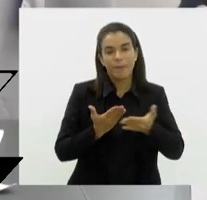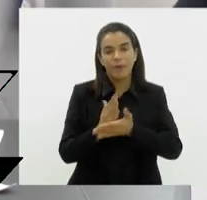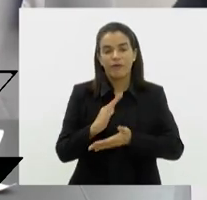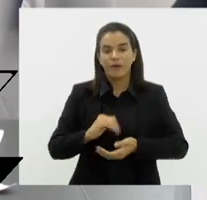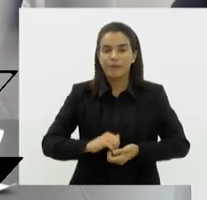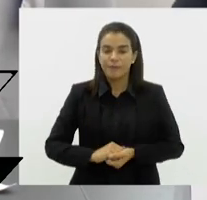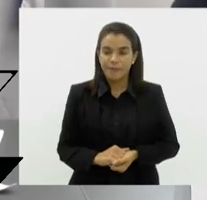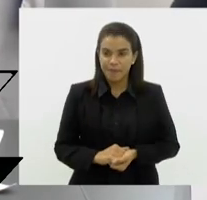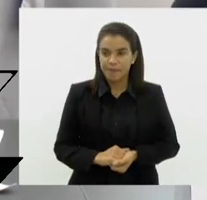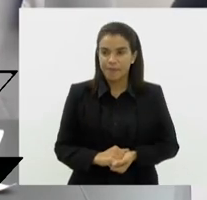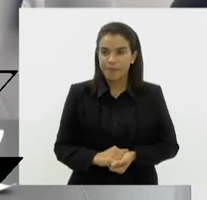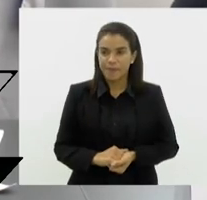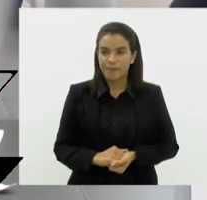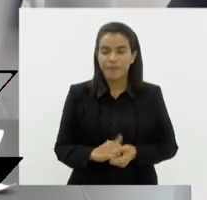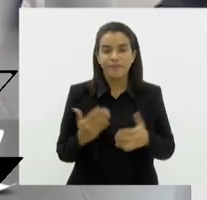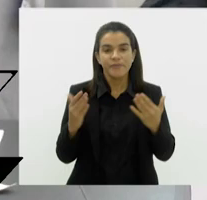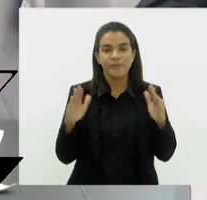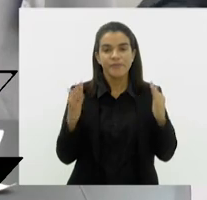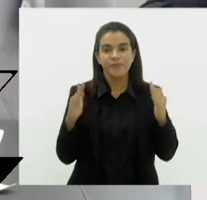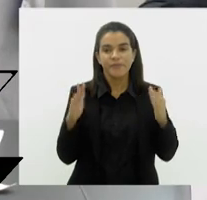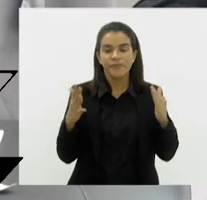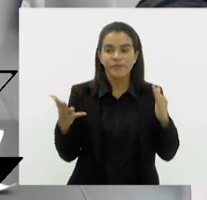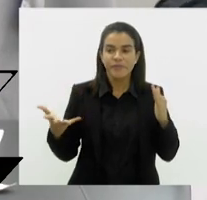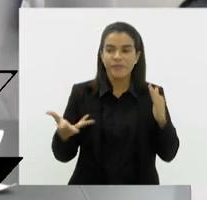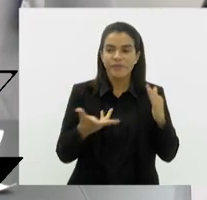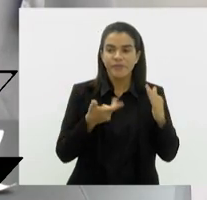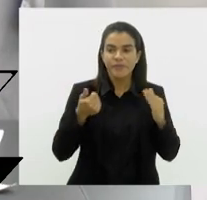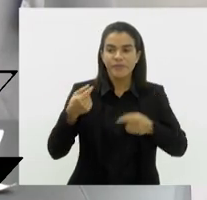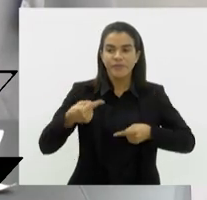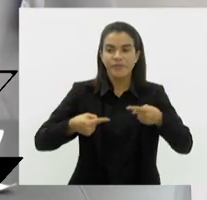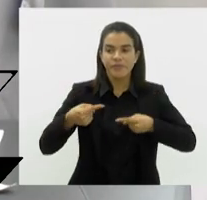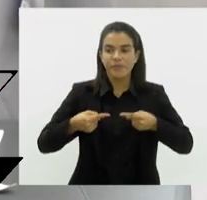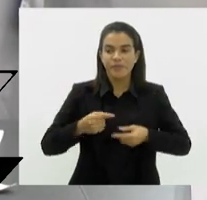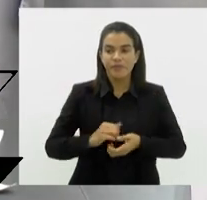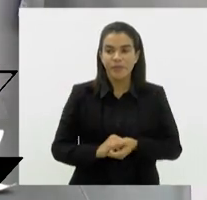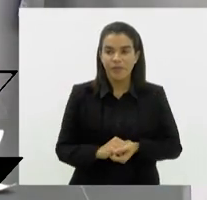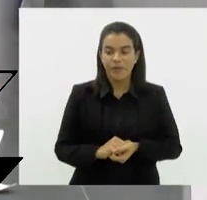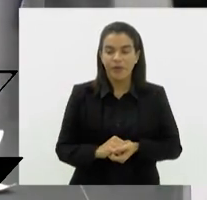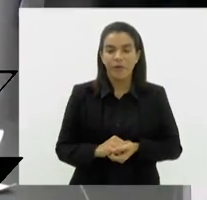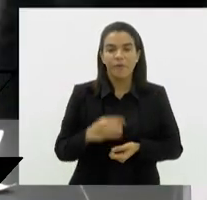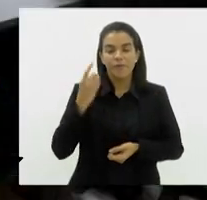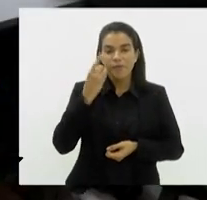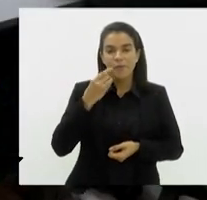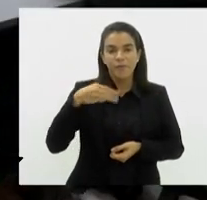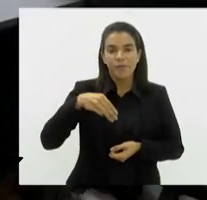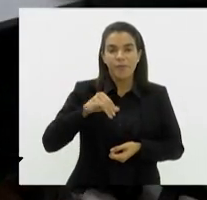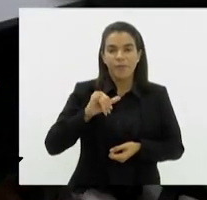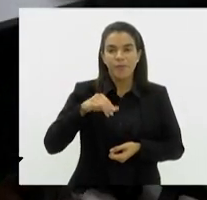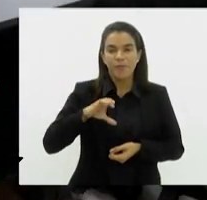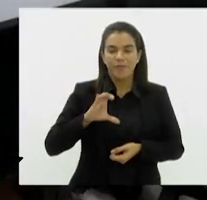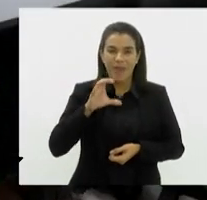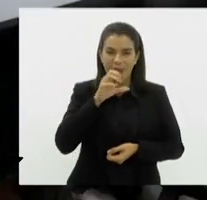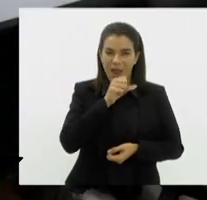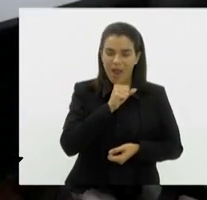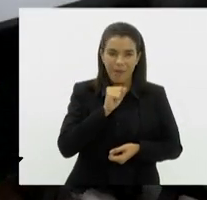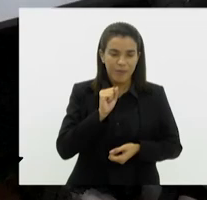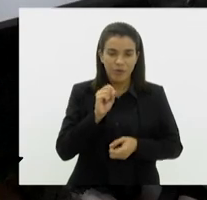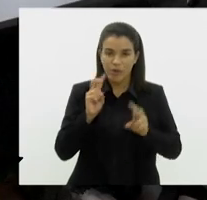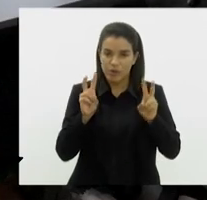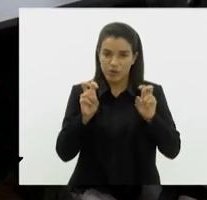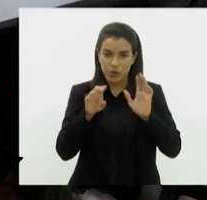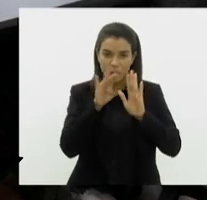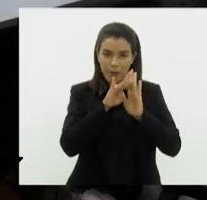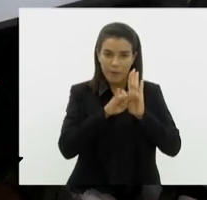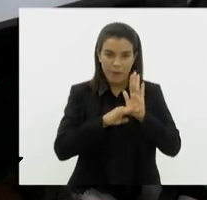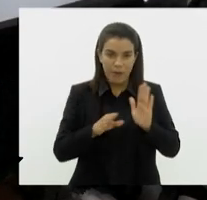aprovado. Questão de ordem. Parabenizar a qualidade da discussão. Deputado Mink. A questão de ordem é muito rápida, mas não é sobre a pauta